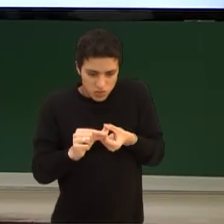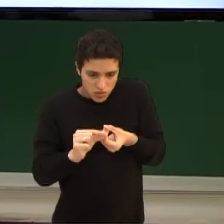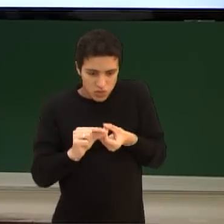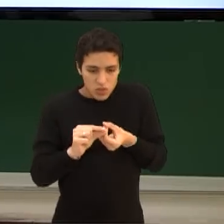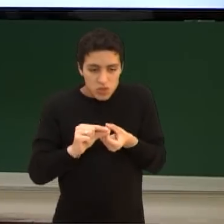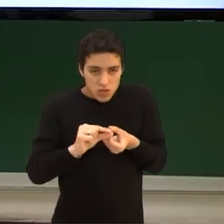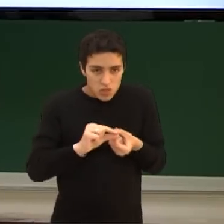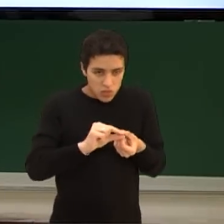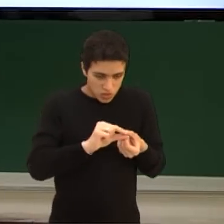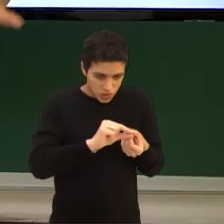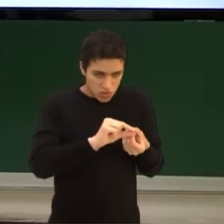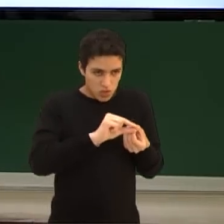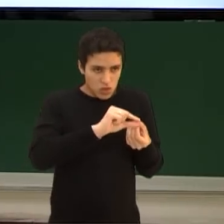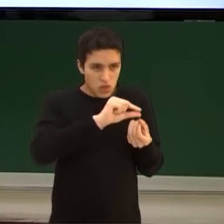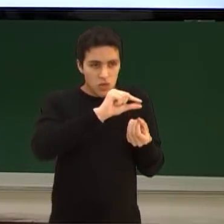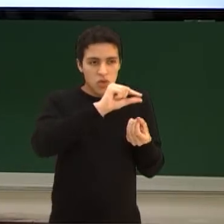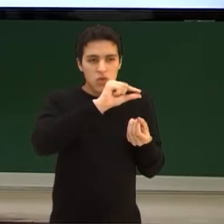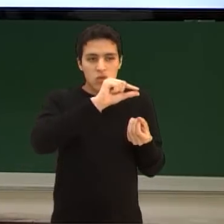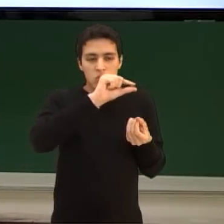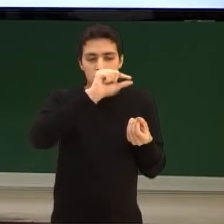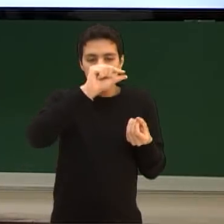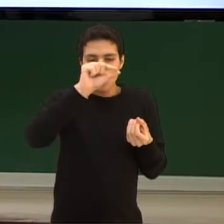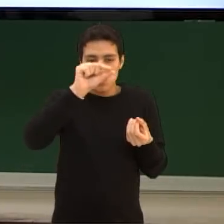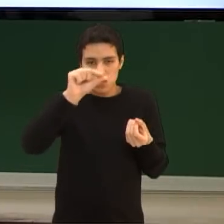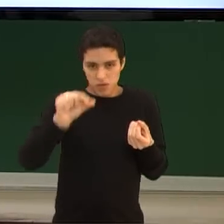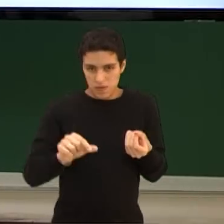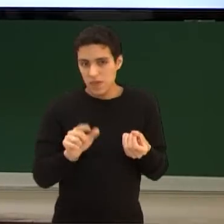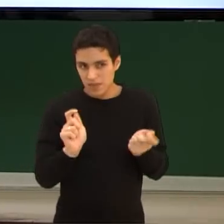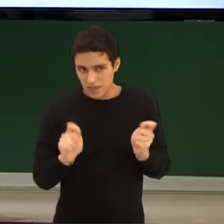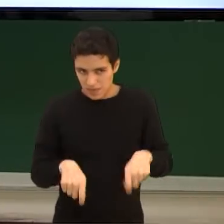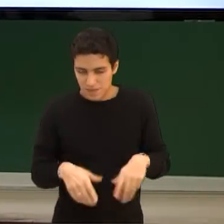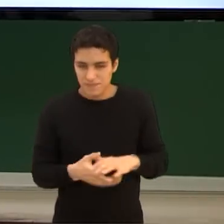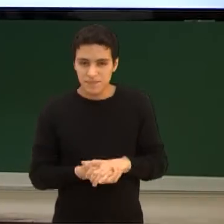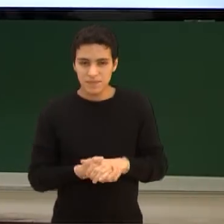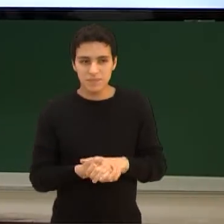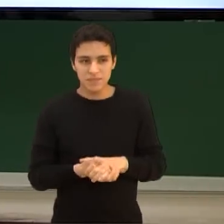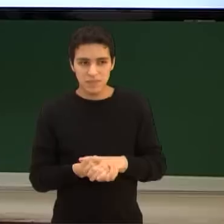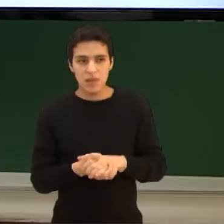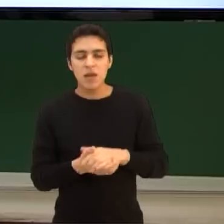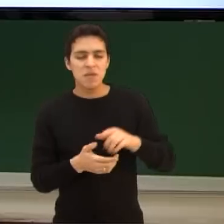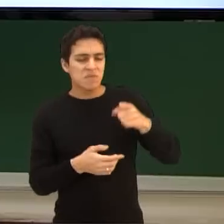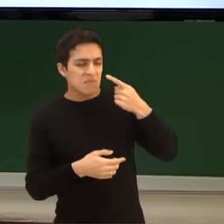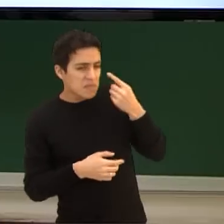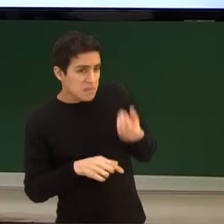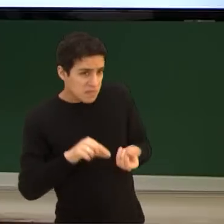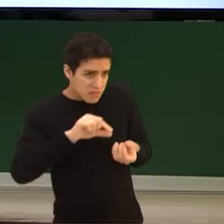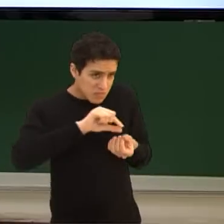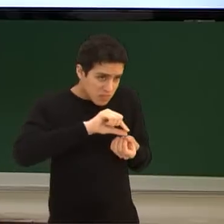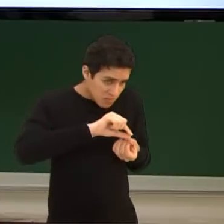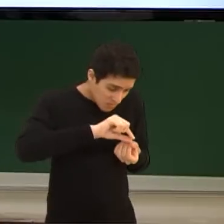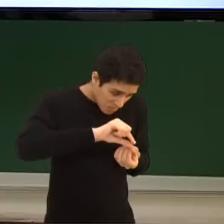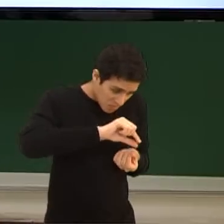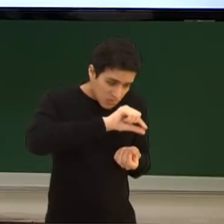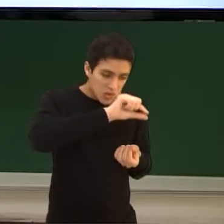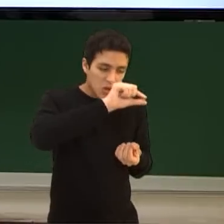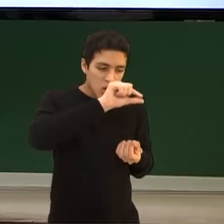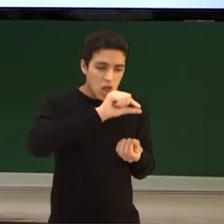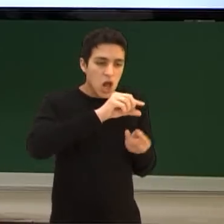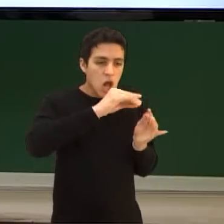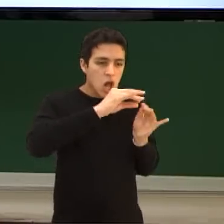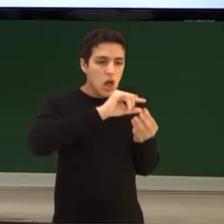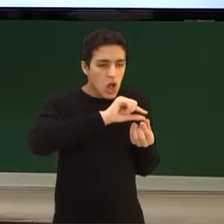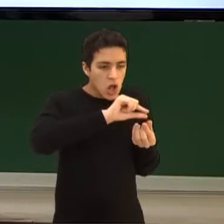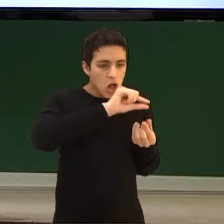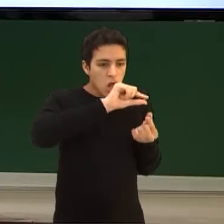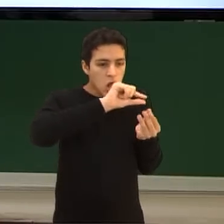liberado consiga ir se deslocando, tá? Então, lembrando que o ovócito foi produzido aqui no ovário e